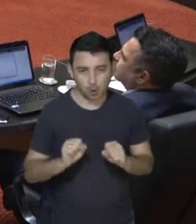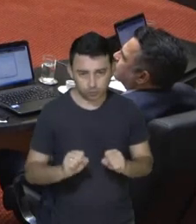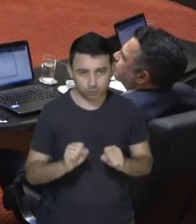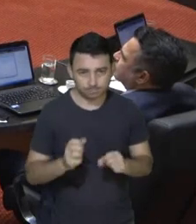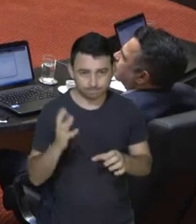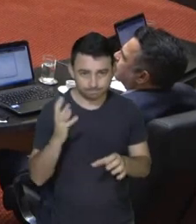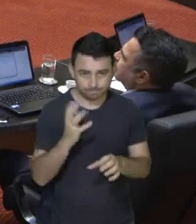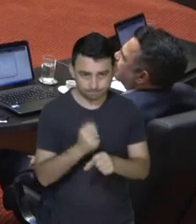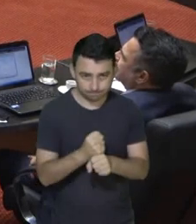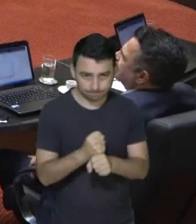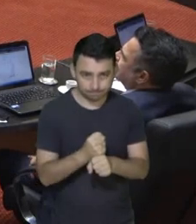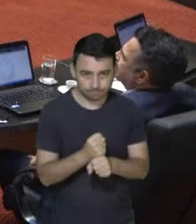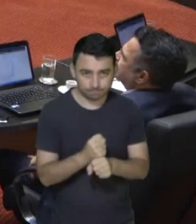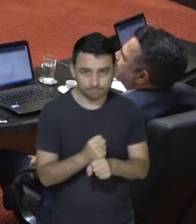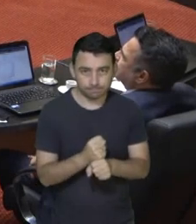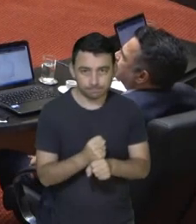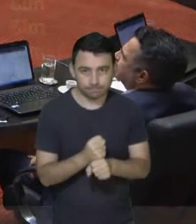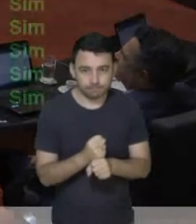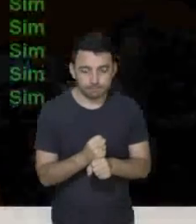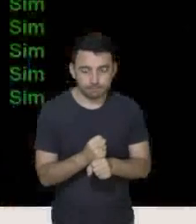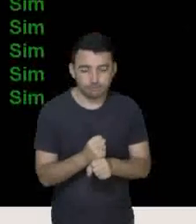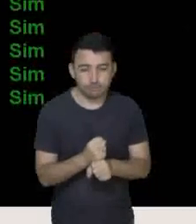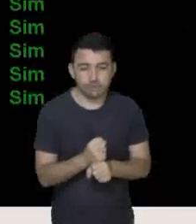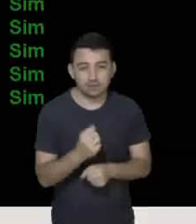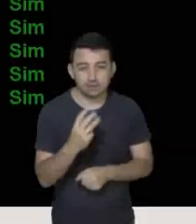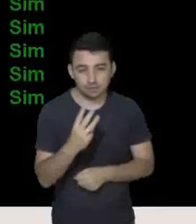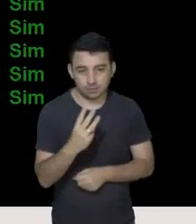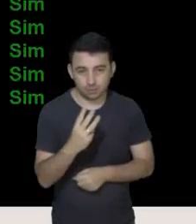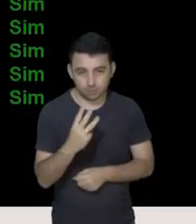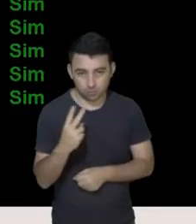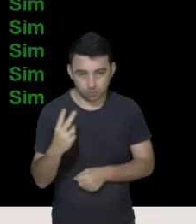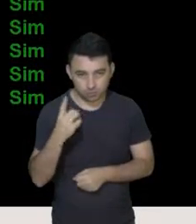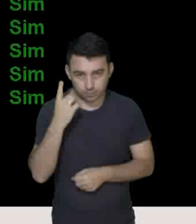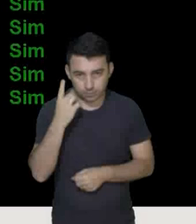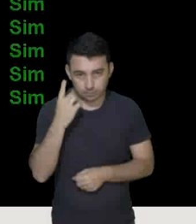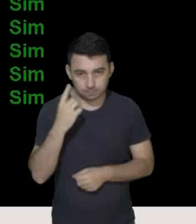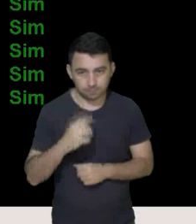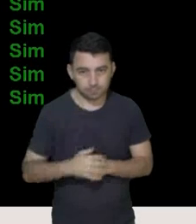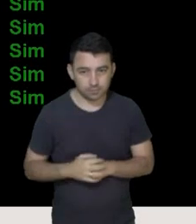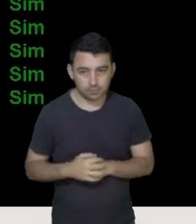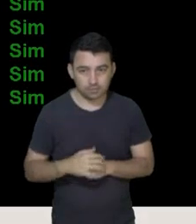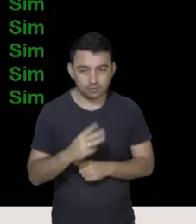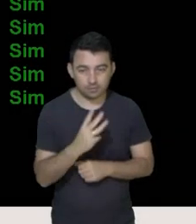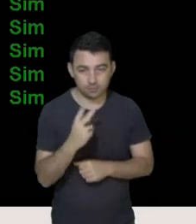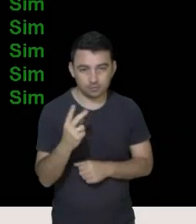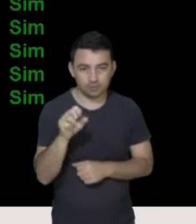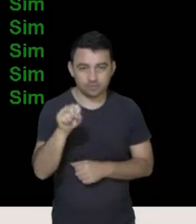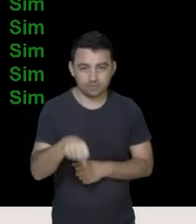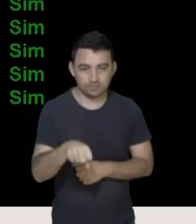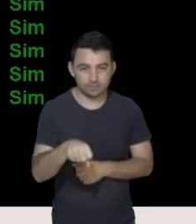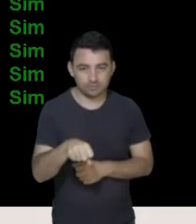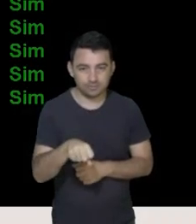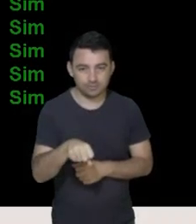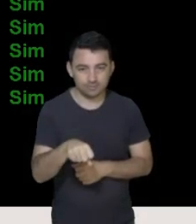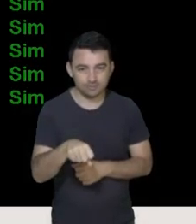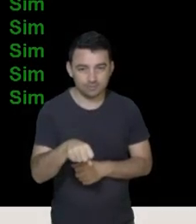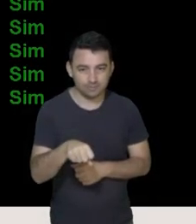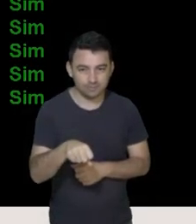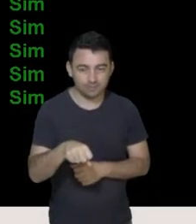o resultado. Votaram 32 deputados. 32 deputados sim.